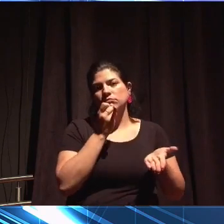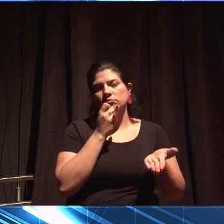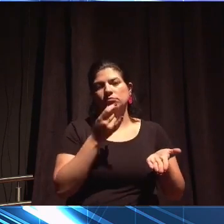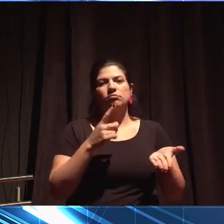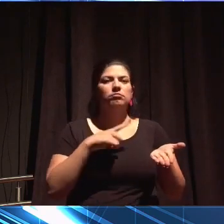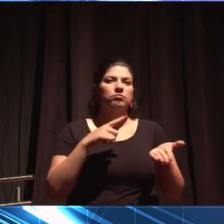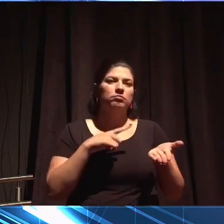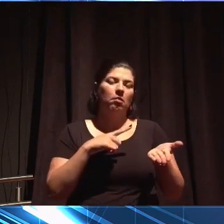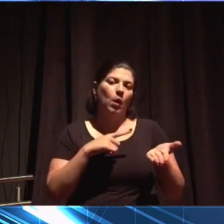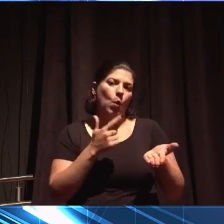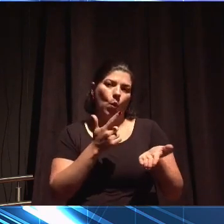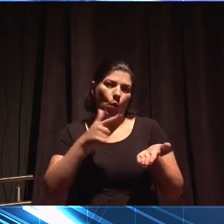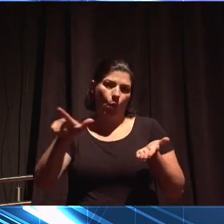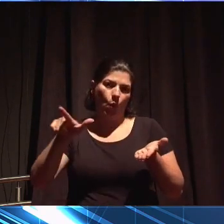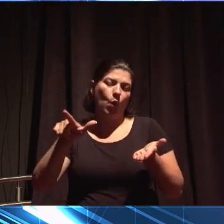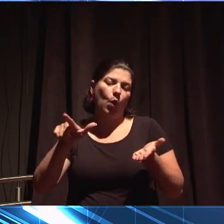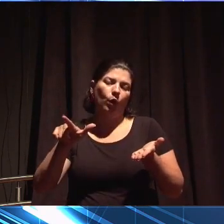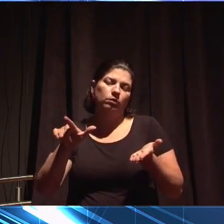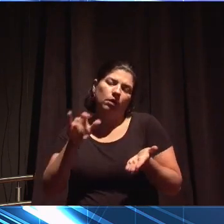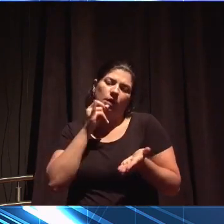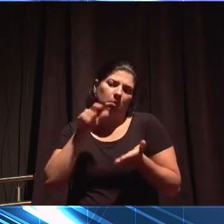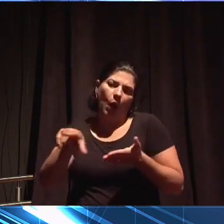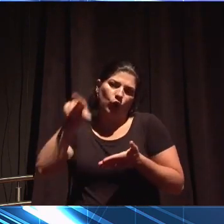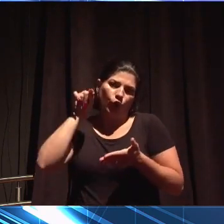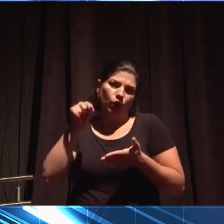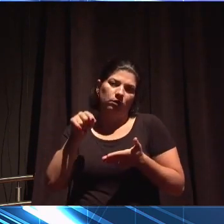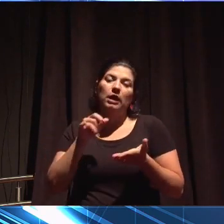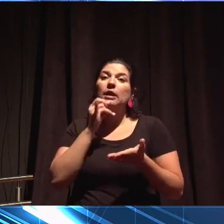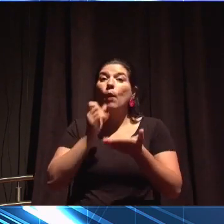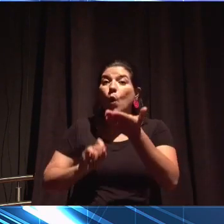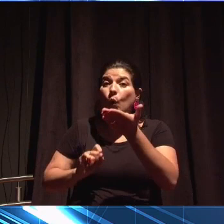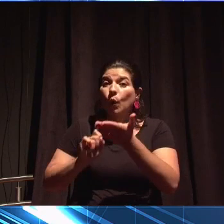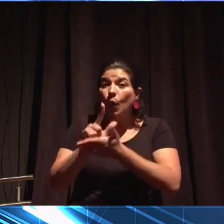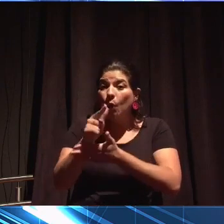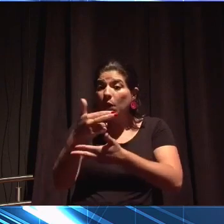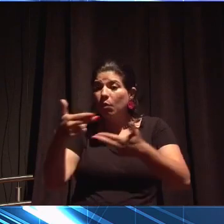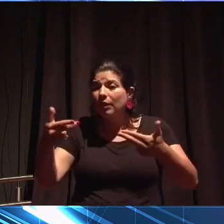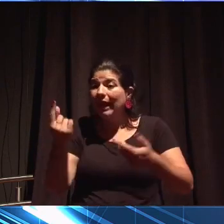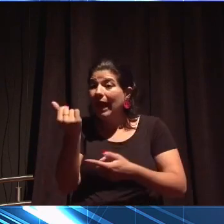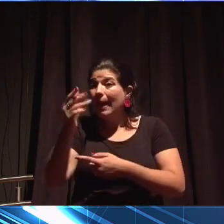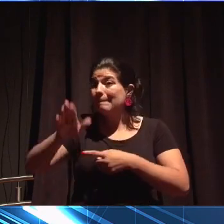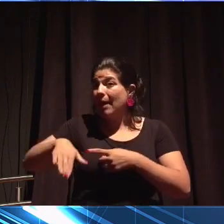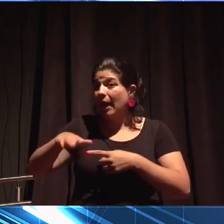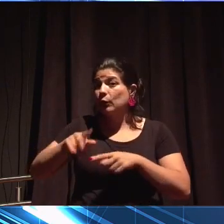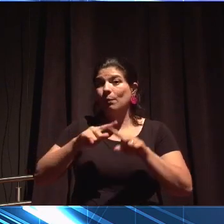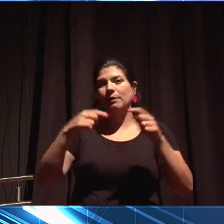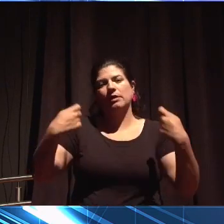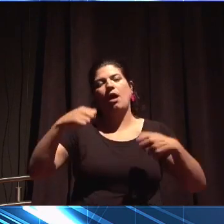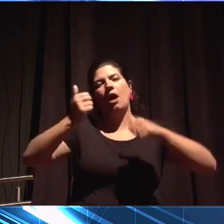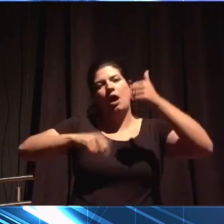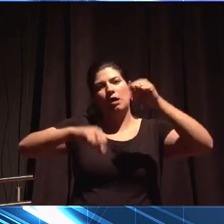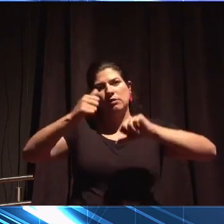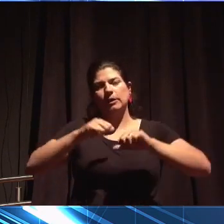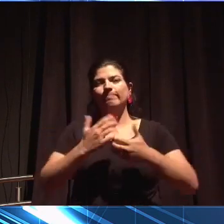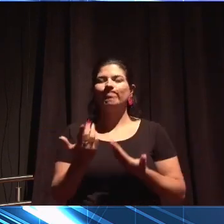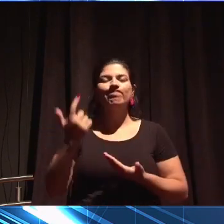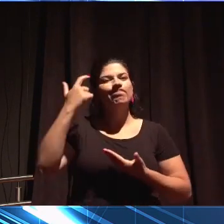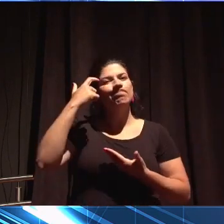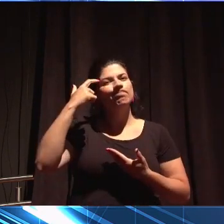ou, então, de um requisito que é o spot, porque daí você compra um recurso que é mais barato, só que daí você tem que avaliar essa questão de,